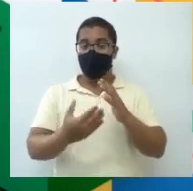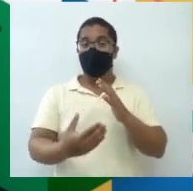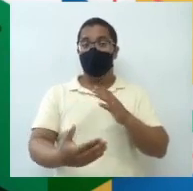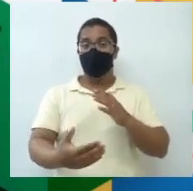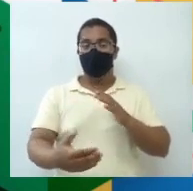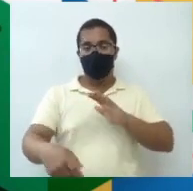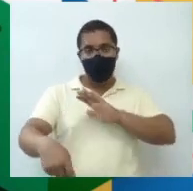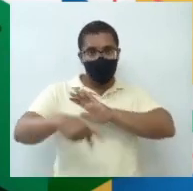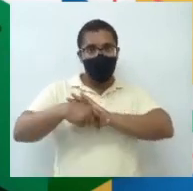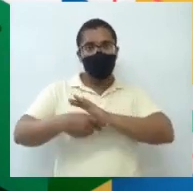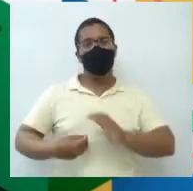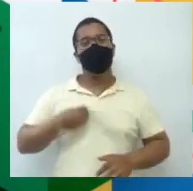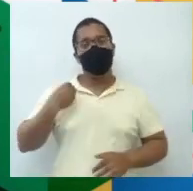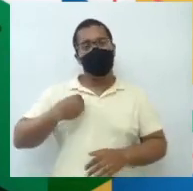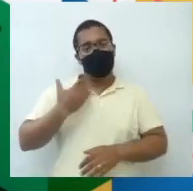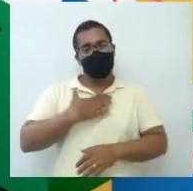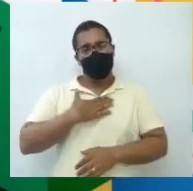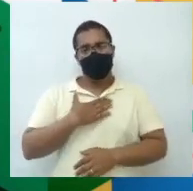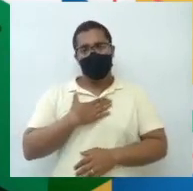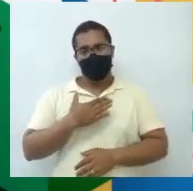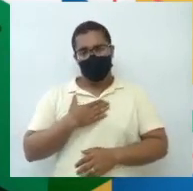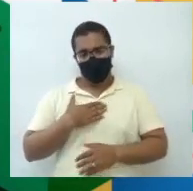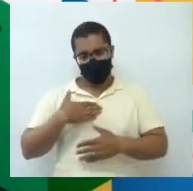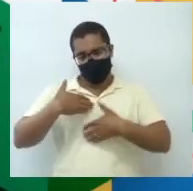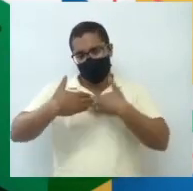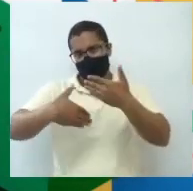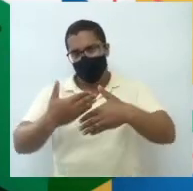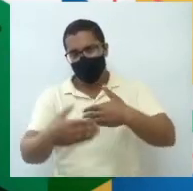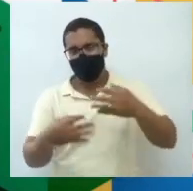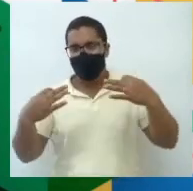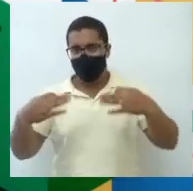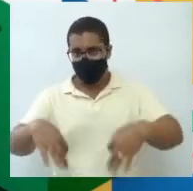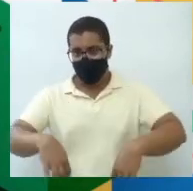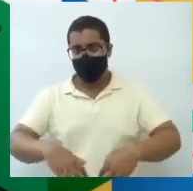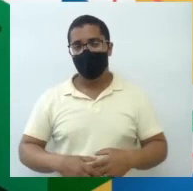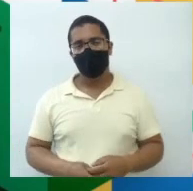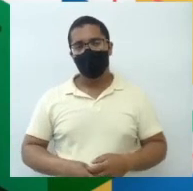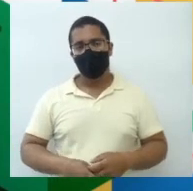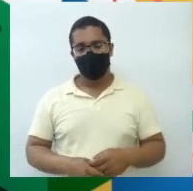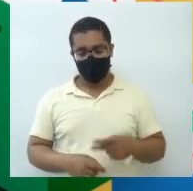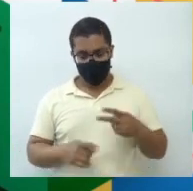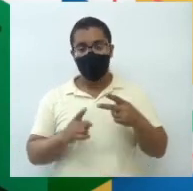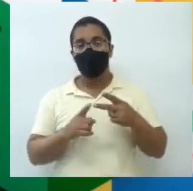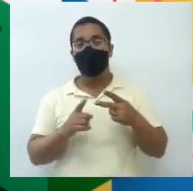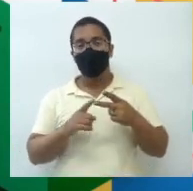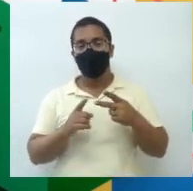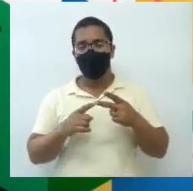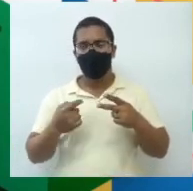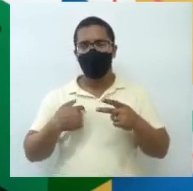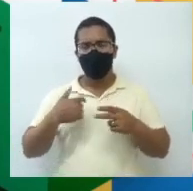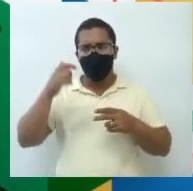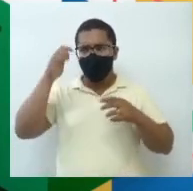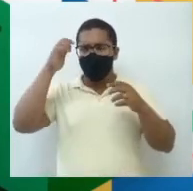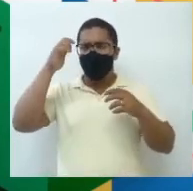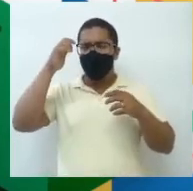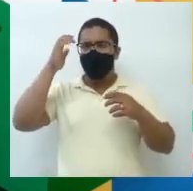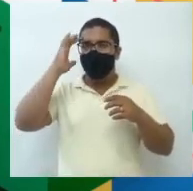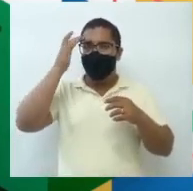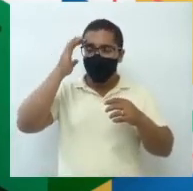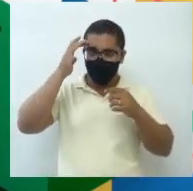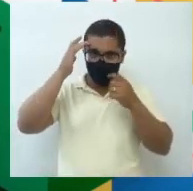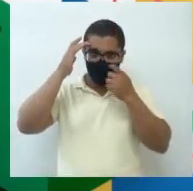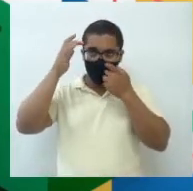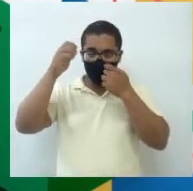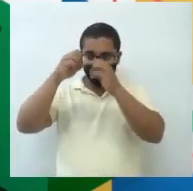vida segundo Será que aquilo que eu penso ou melhor será que aquilo que eu